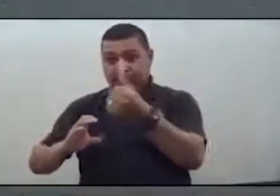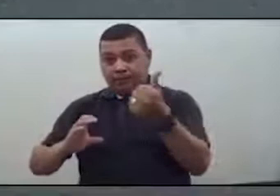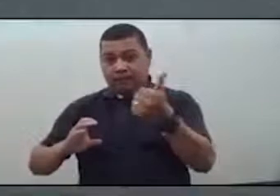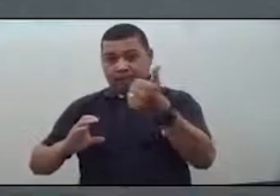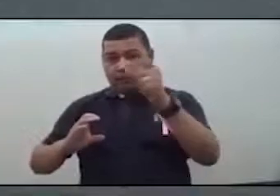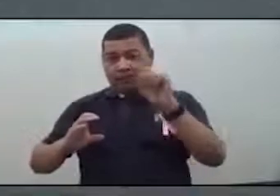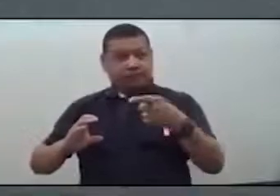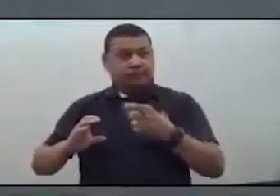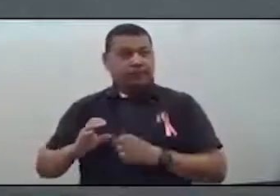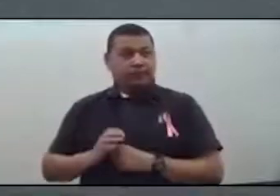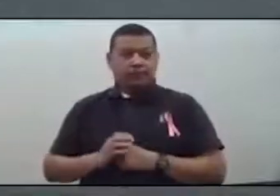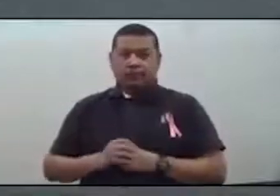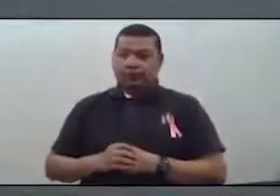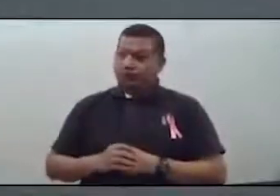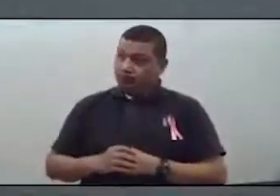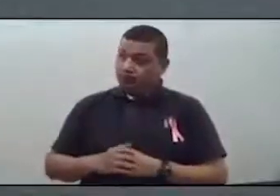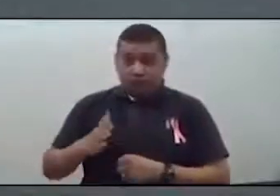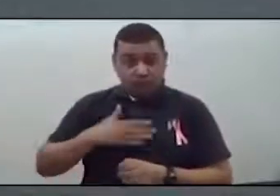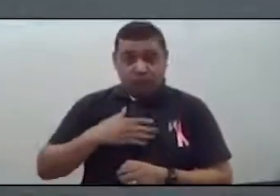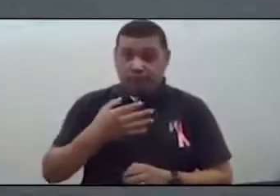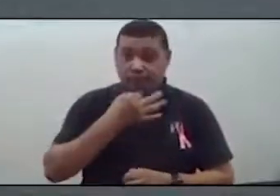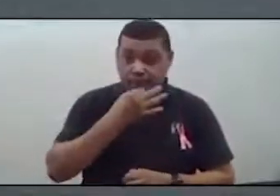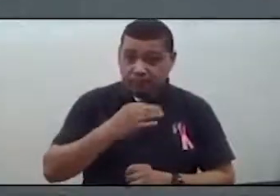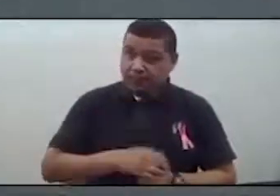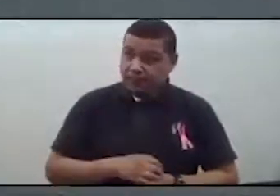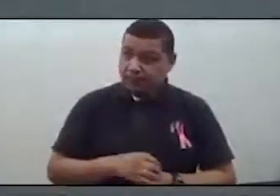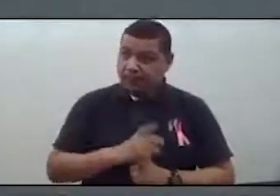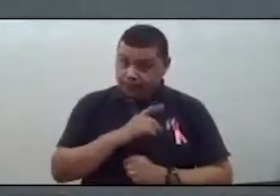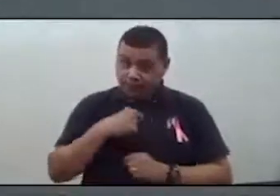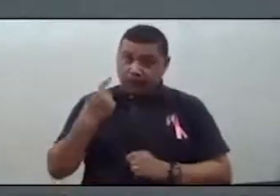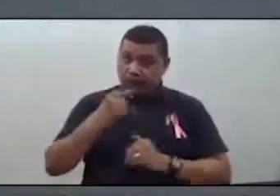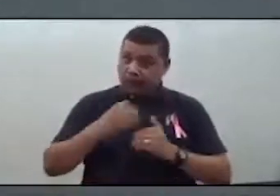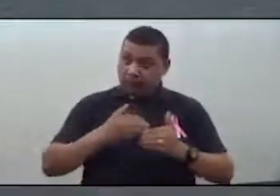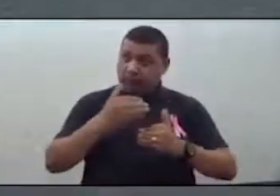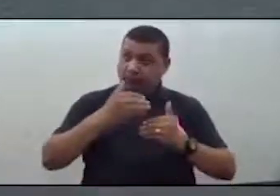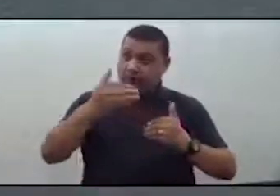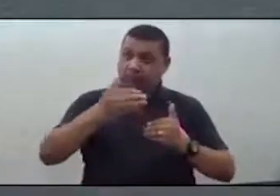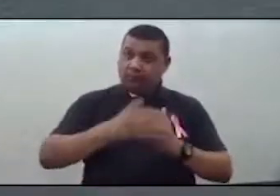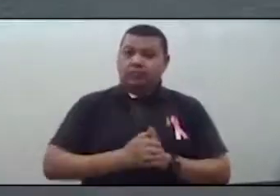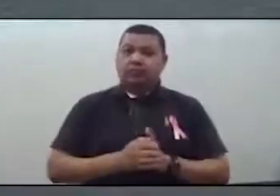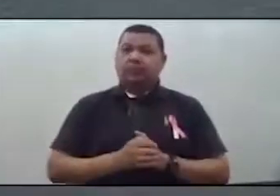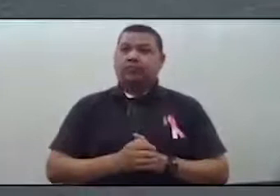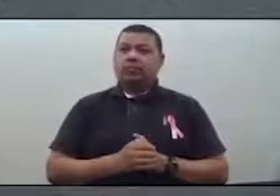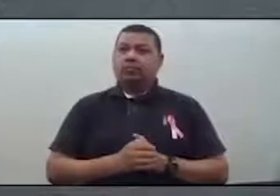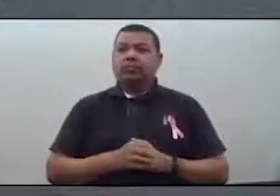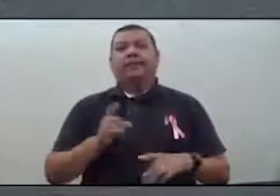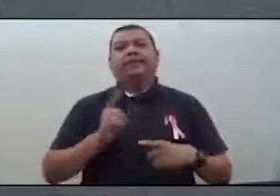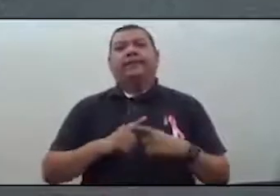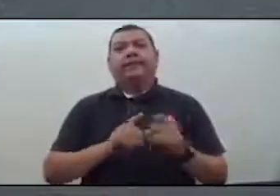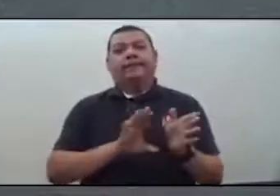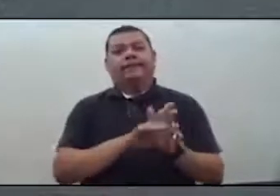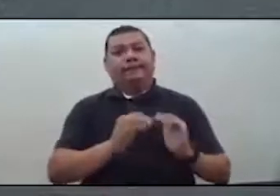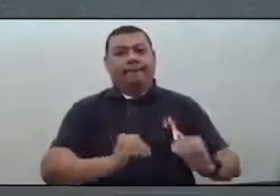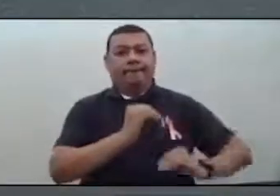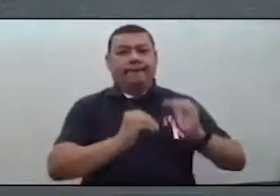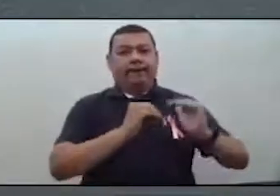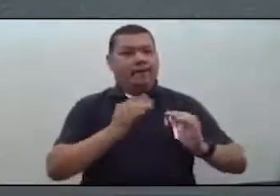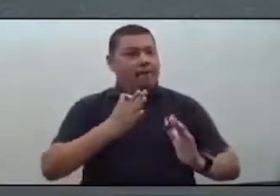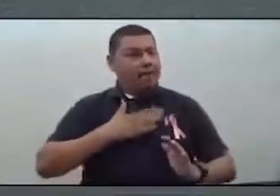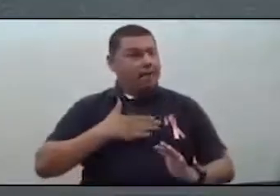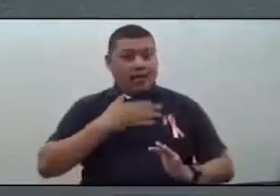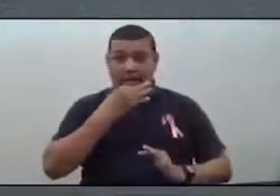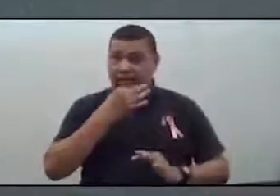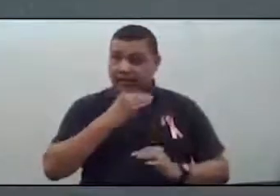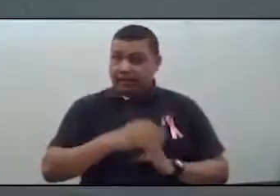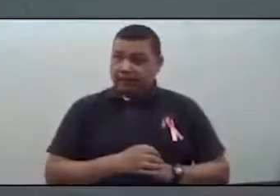R$48.161.000. E eu vejo que, novamente, nós vamos avançar e avançar muito no município de Cacoal. Penso eu